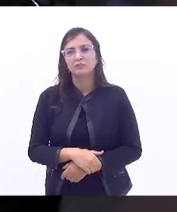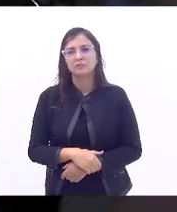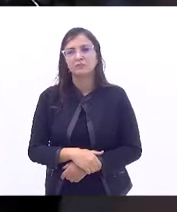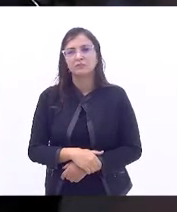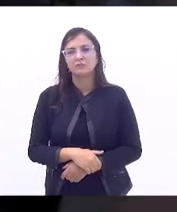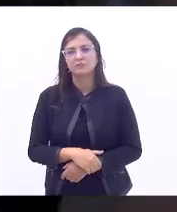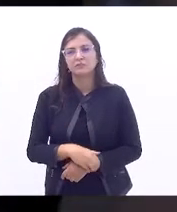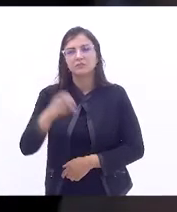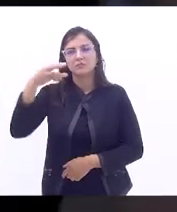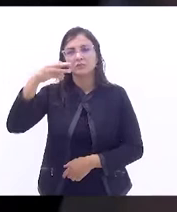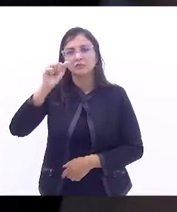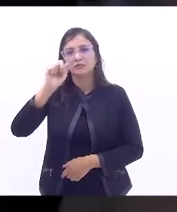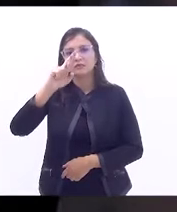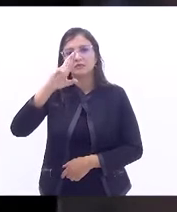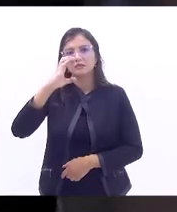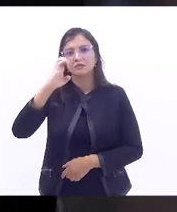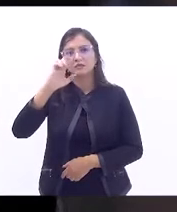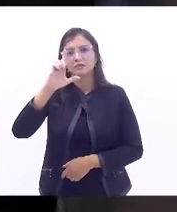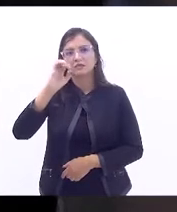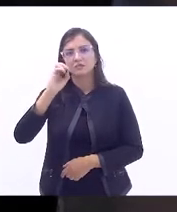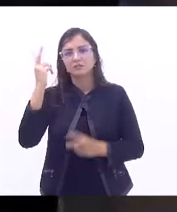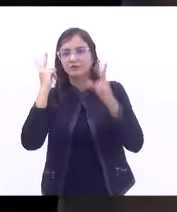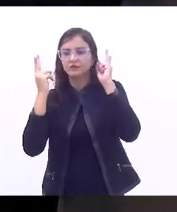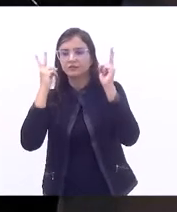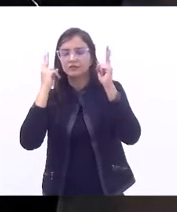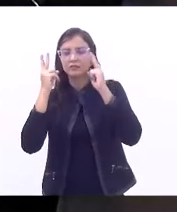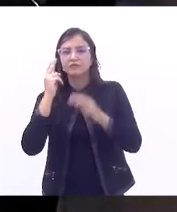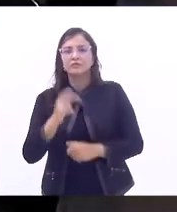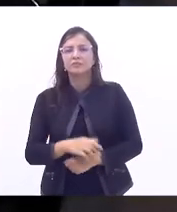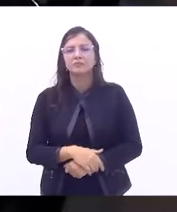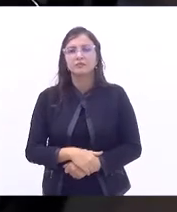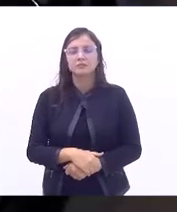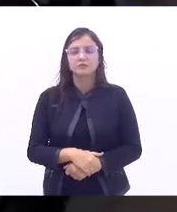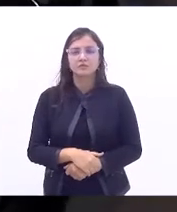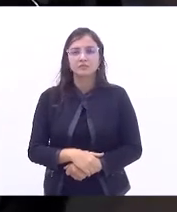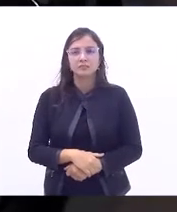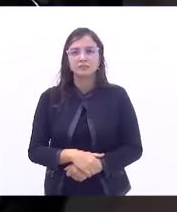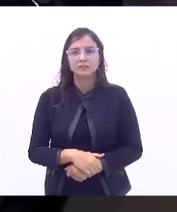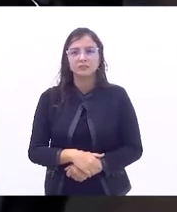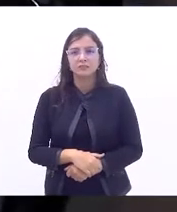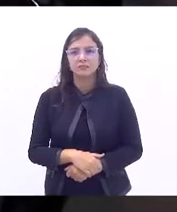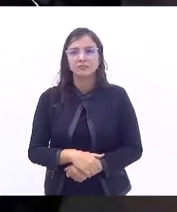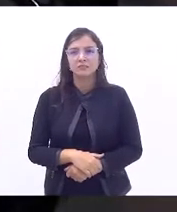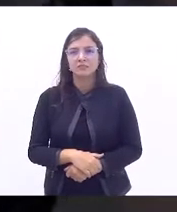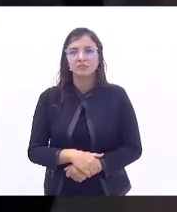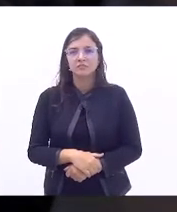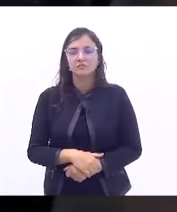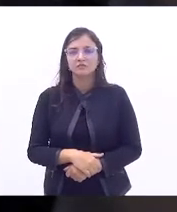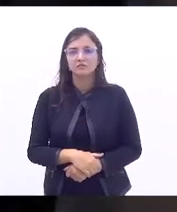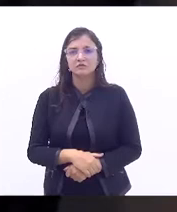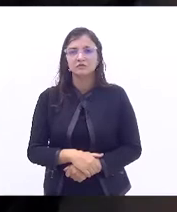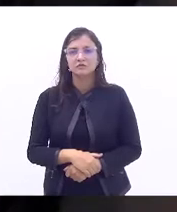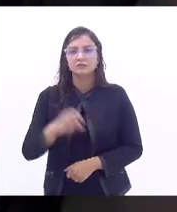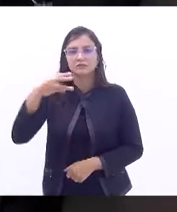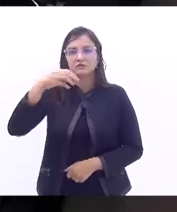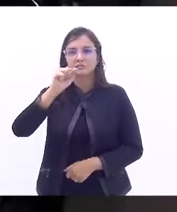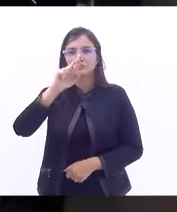Deputado Marcelo Cabeleireiro. Deputado Marcelo Cabeleireiro. Deputado Marcelo